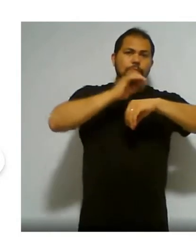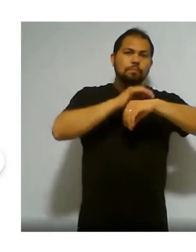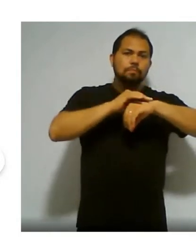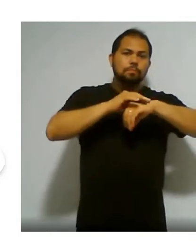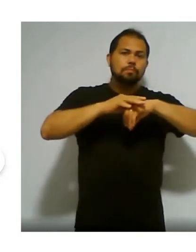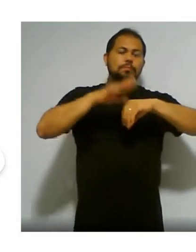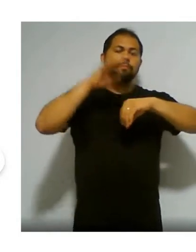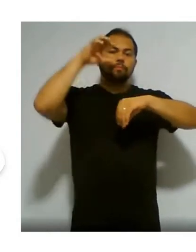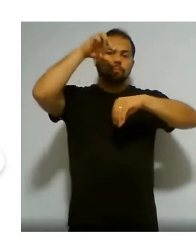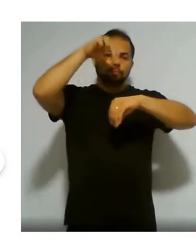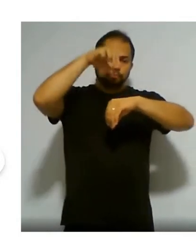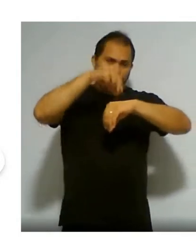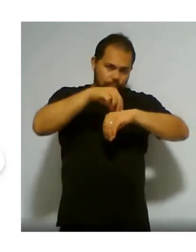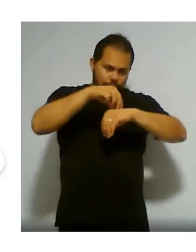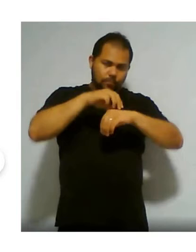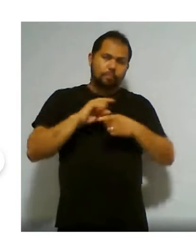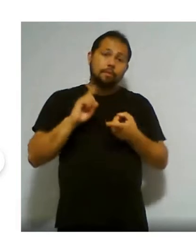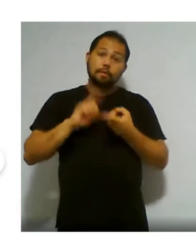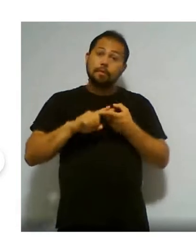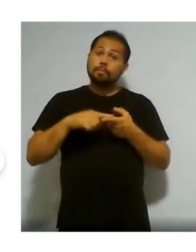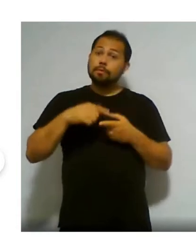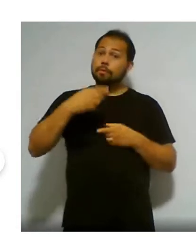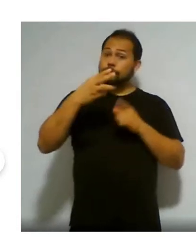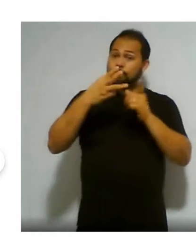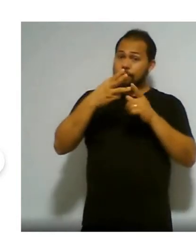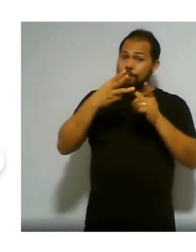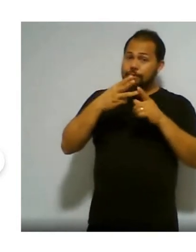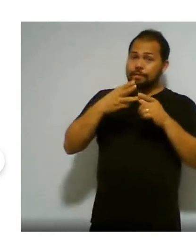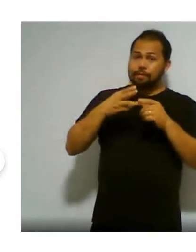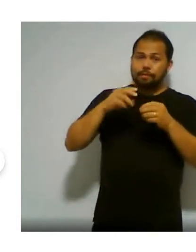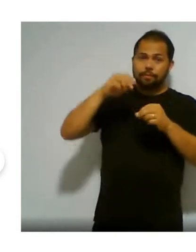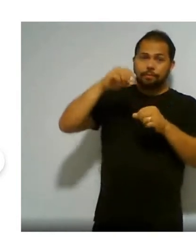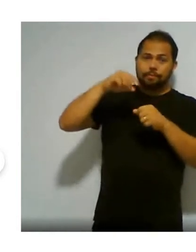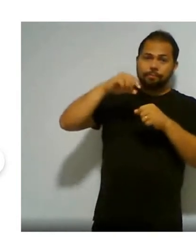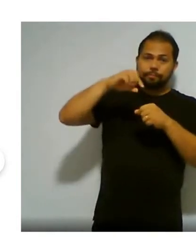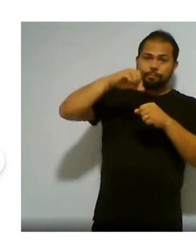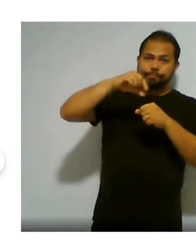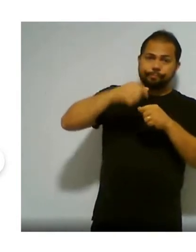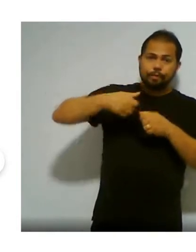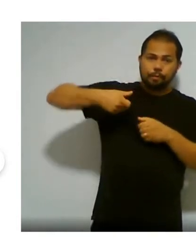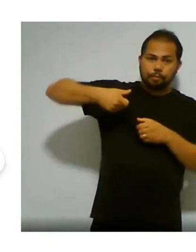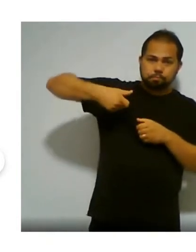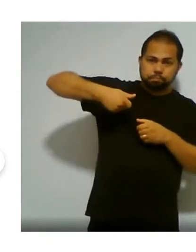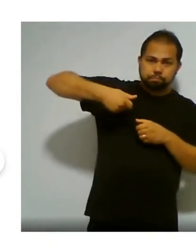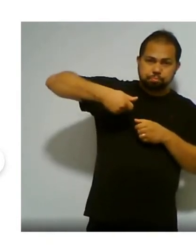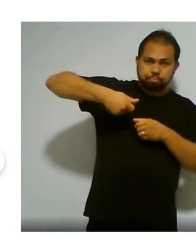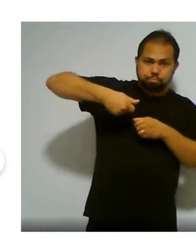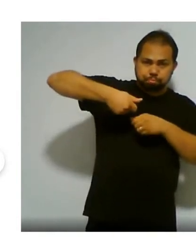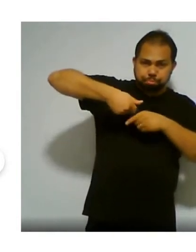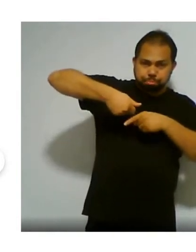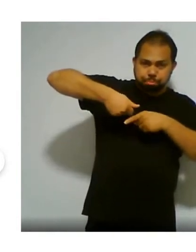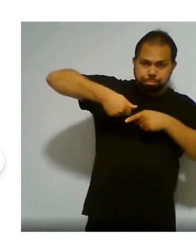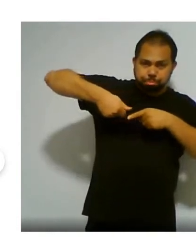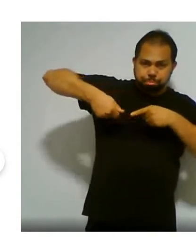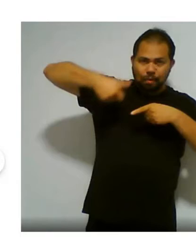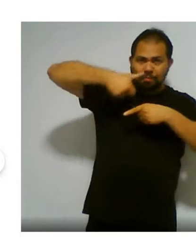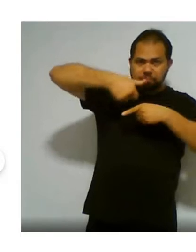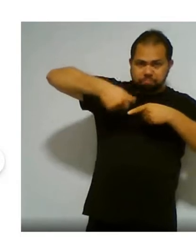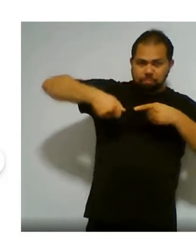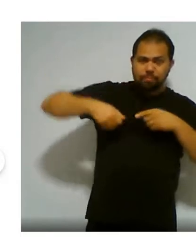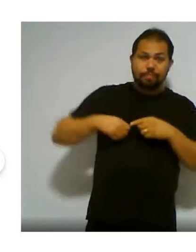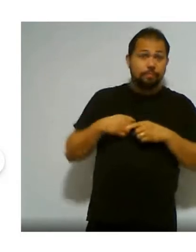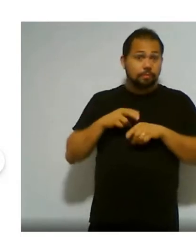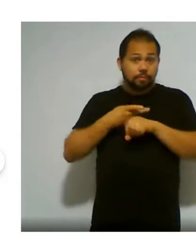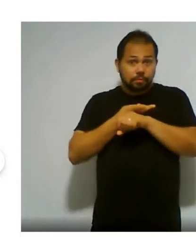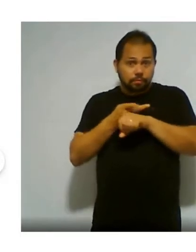pode vir nesse formato de bisnaga aqui também. E vocês estão vendo aqui que varia bastante a faixa de preço. Se vocês forem procurar, vocês vão encontrar até mais caros